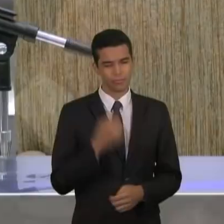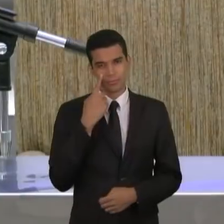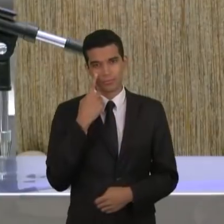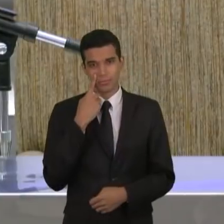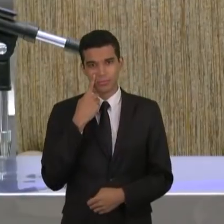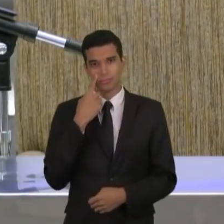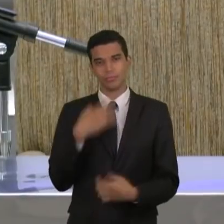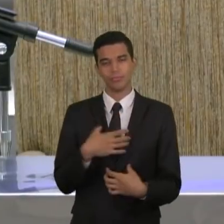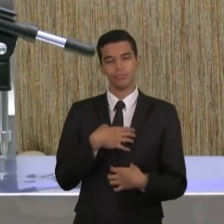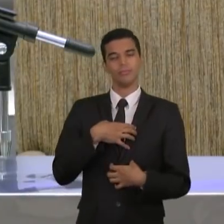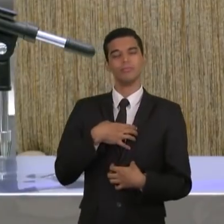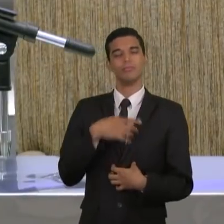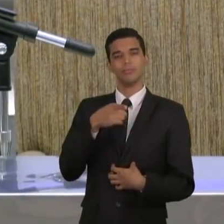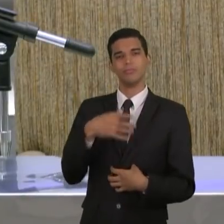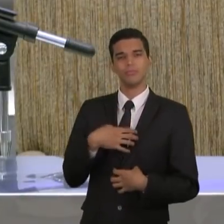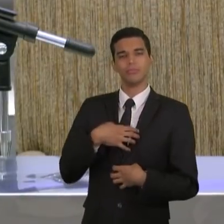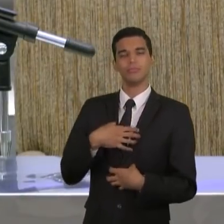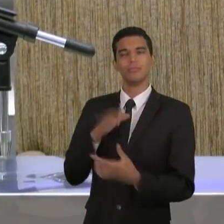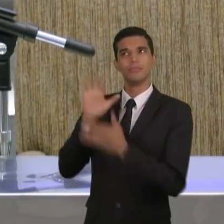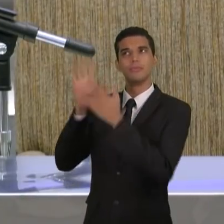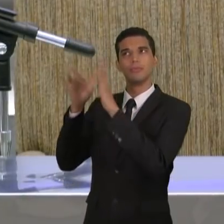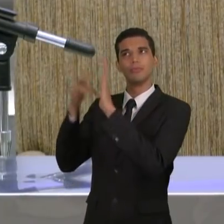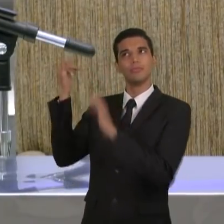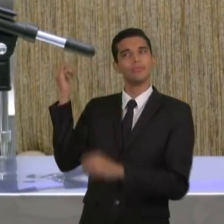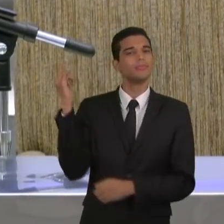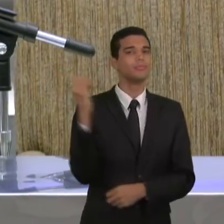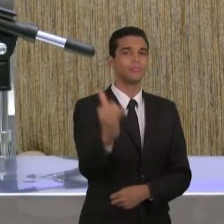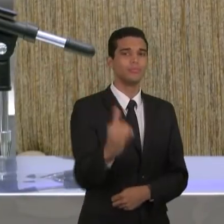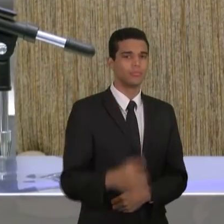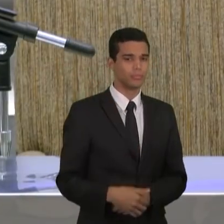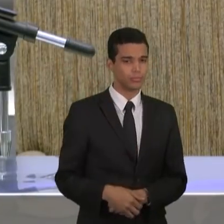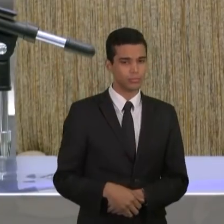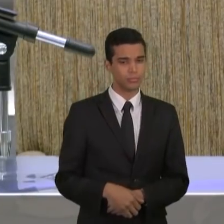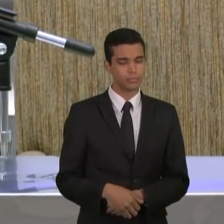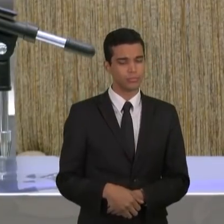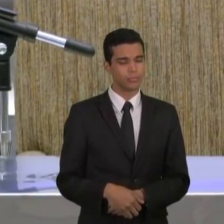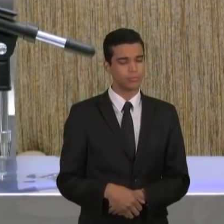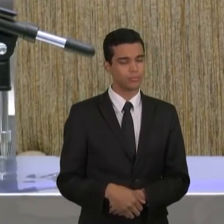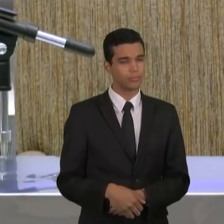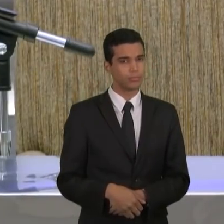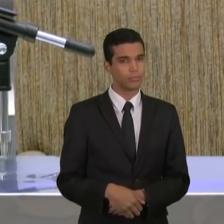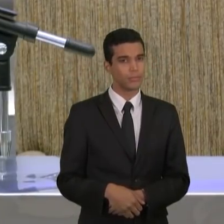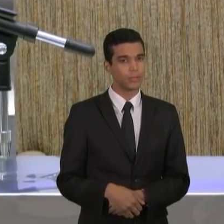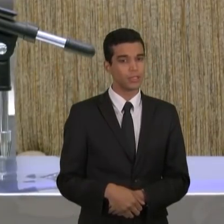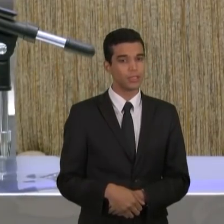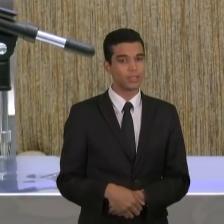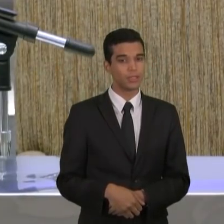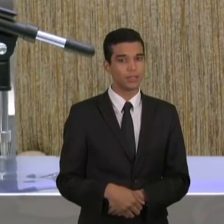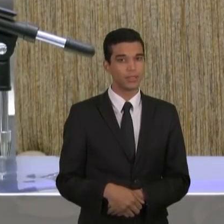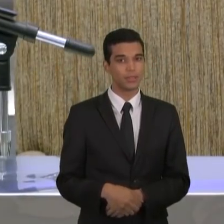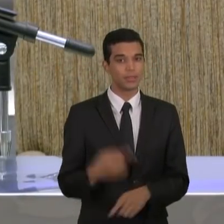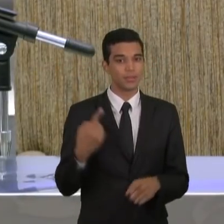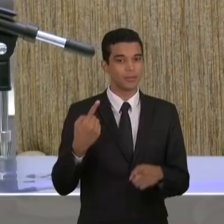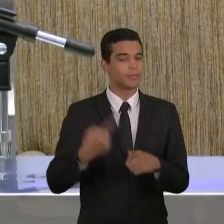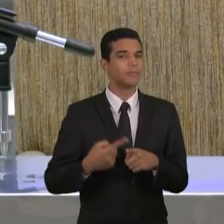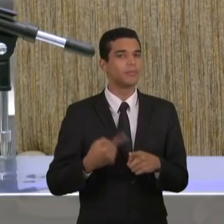aqui te dizendo esta noite porque você se recusa confirmar